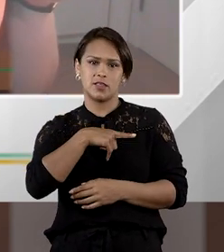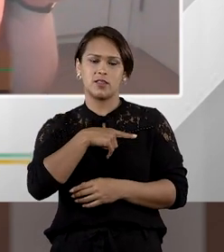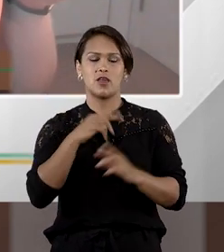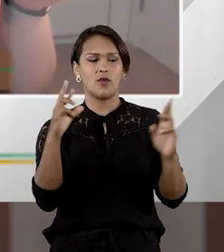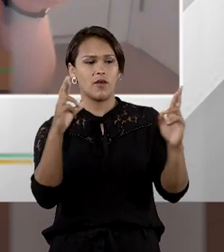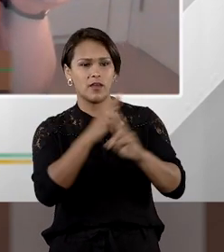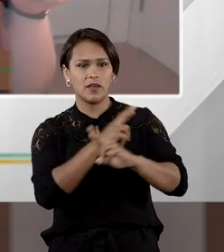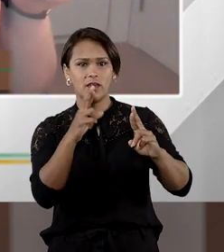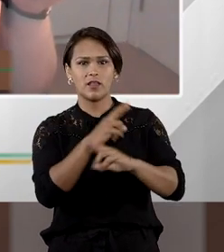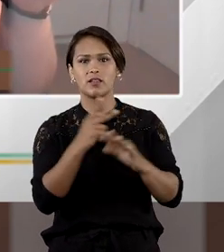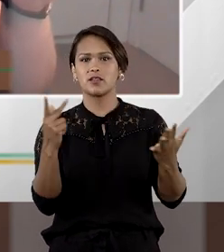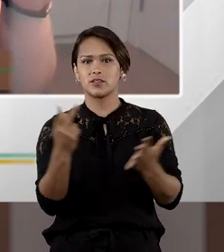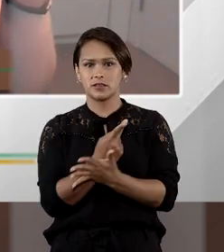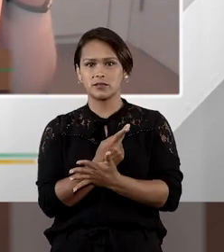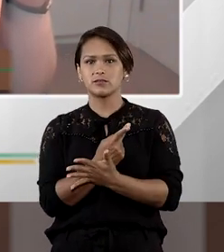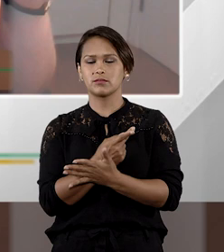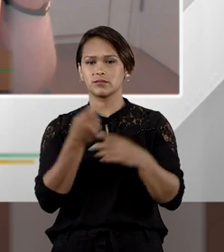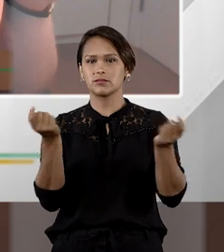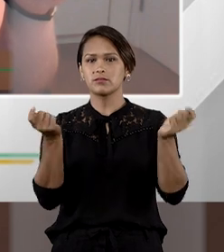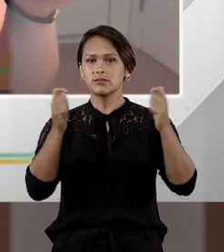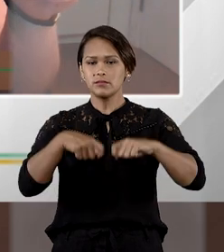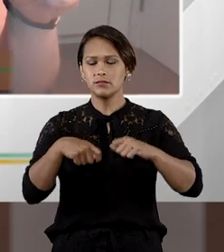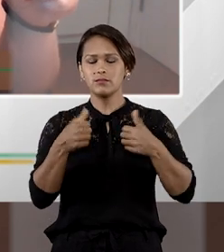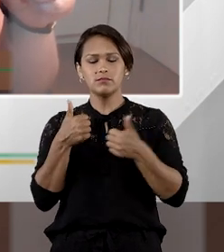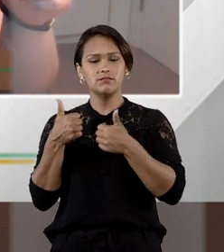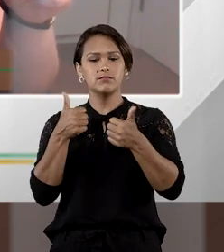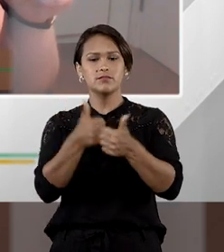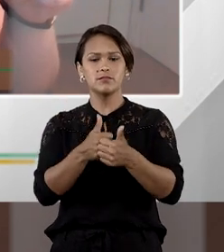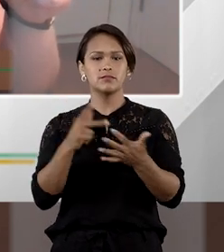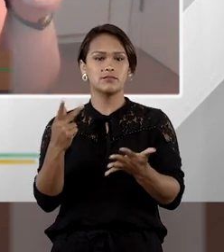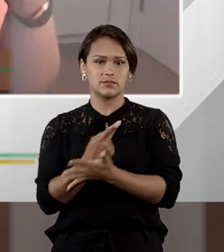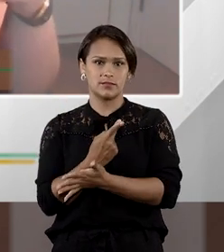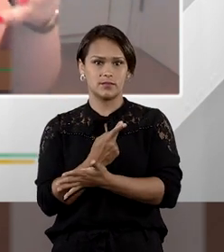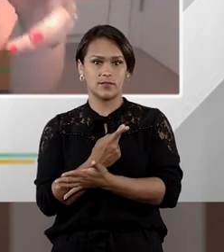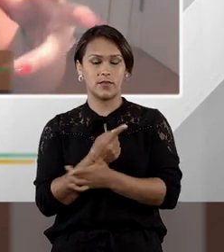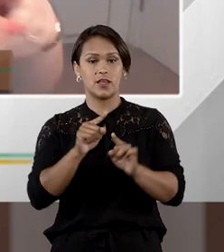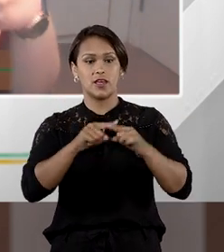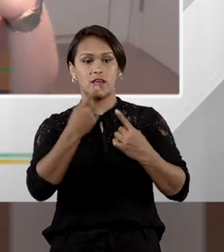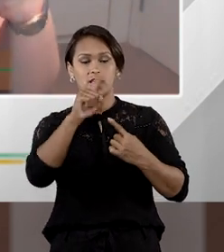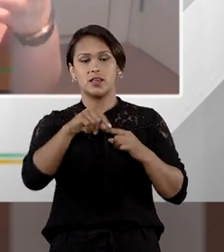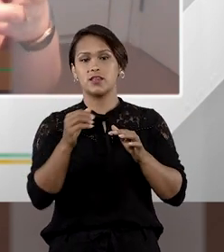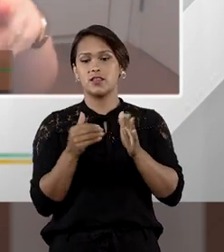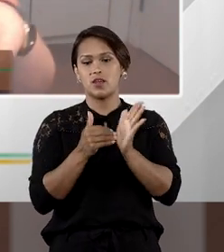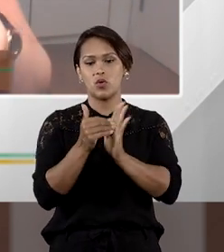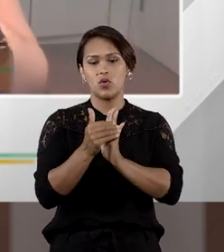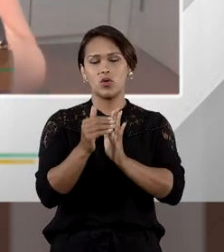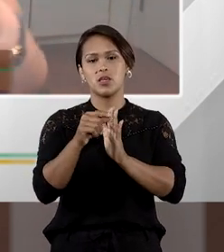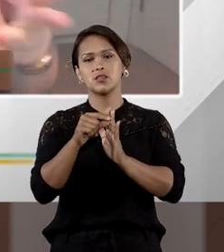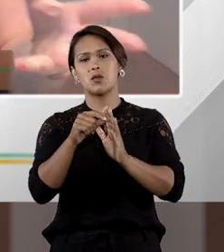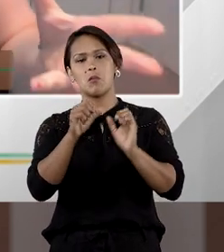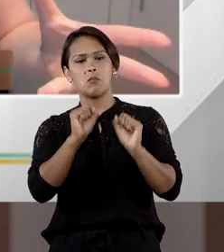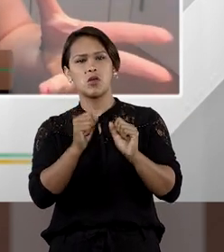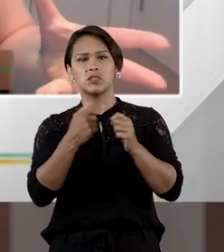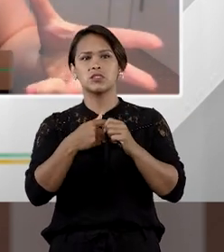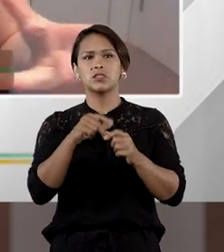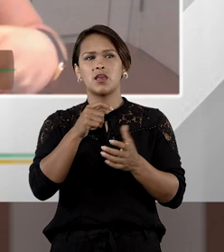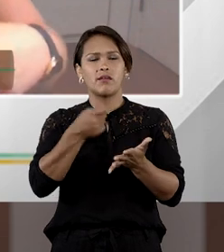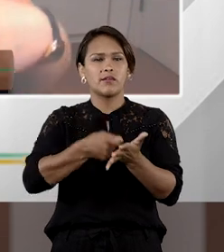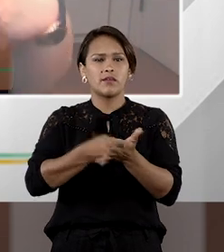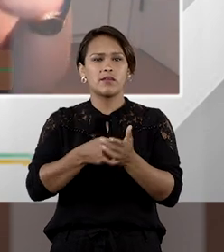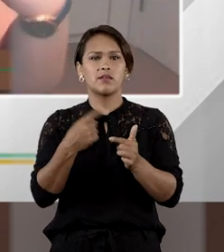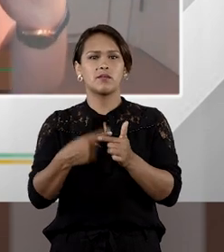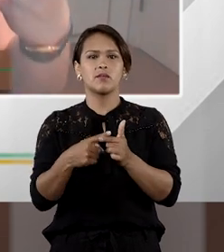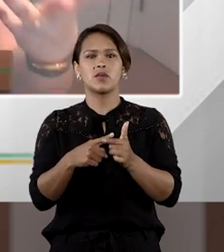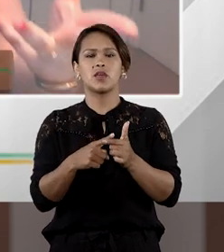tendo relação com o fato, permite induzir uma ocorrência. Então, esses indícios não podem ser muito exigentes.